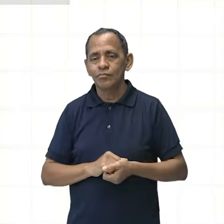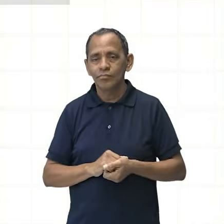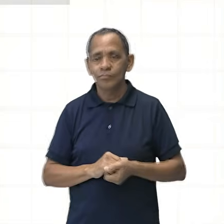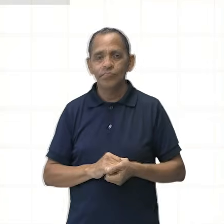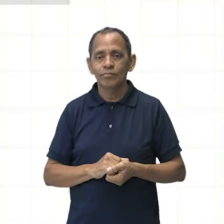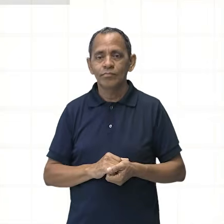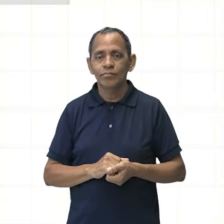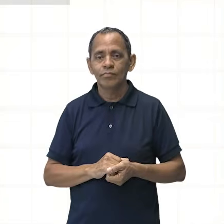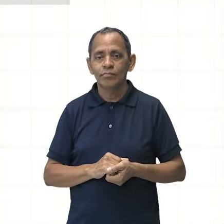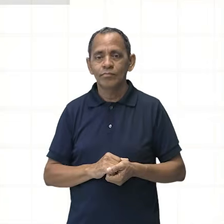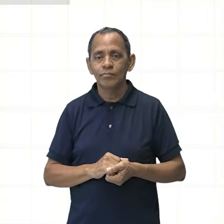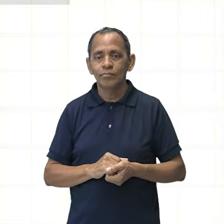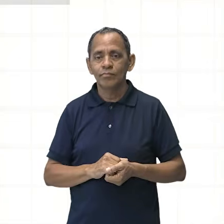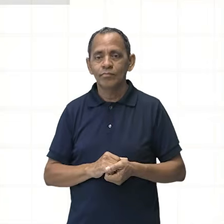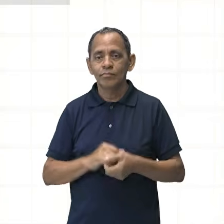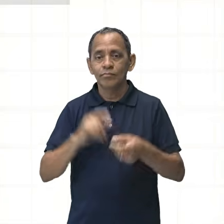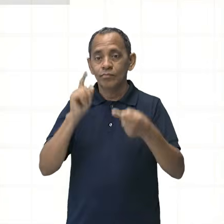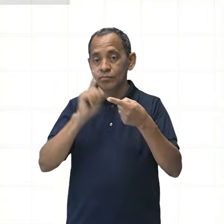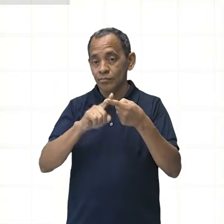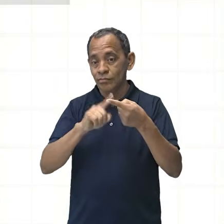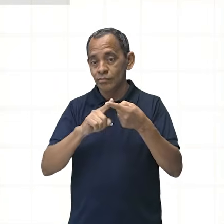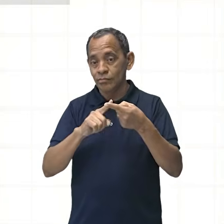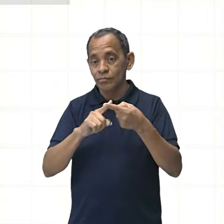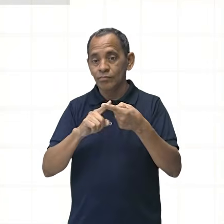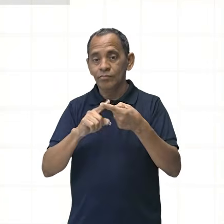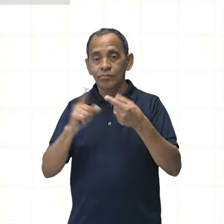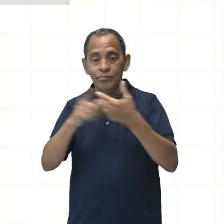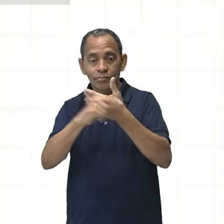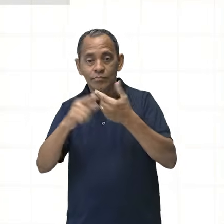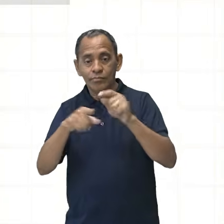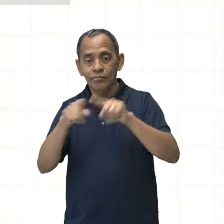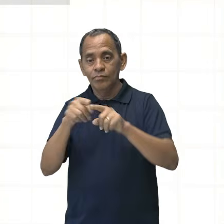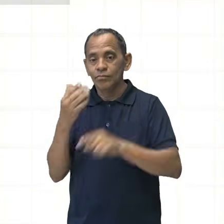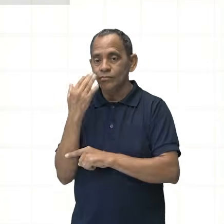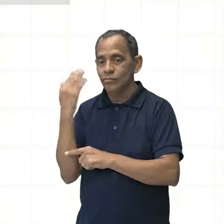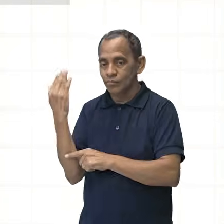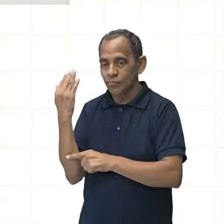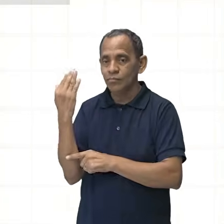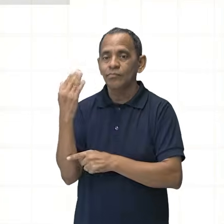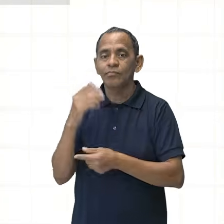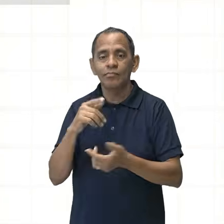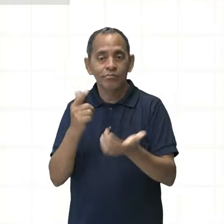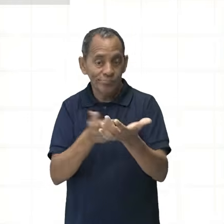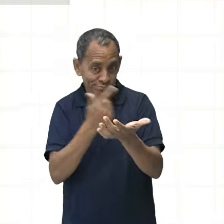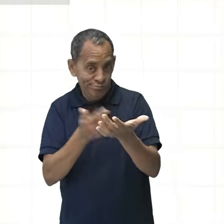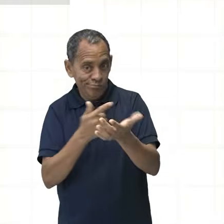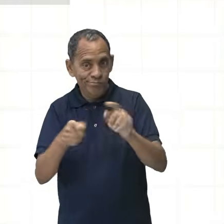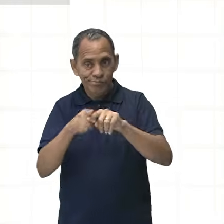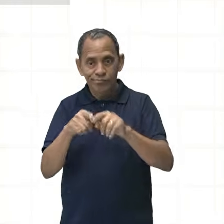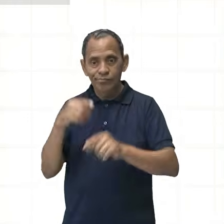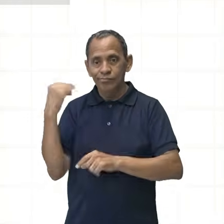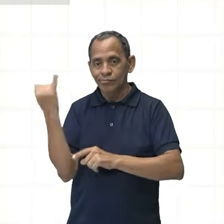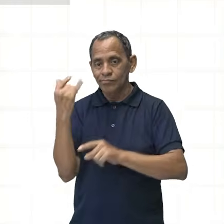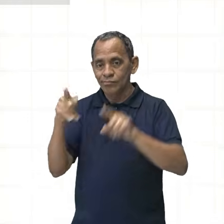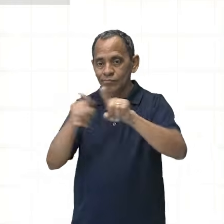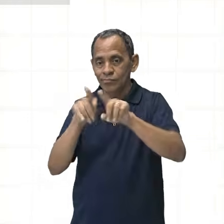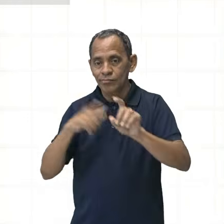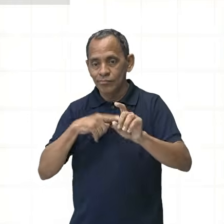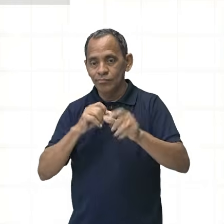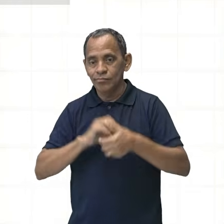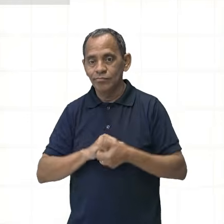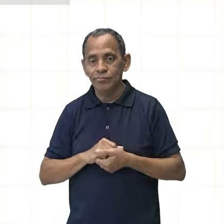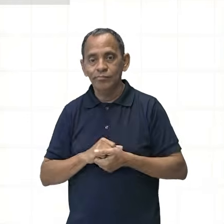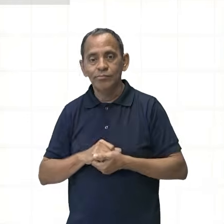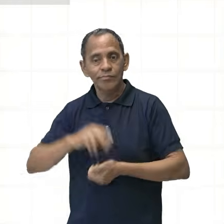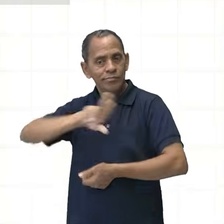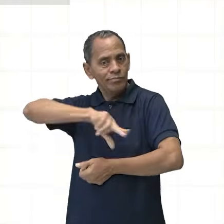temos Fyodor Dostoiévski. Sua obra mergulha em questões existenciais, religiosas e sociais. Ele não era